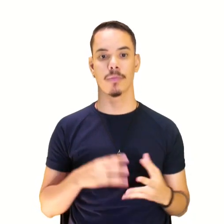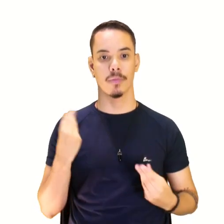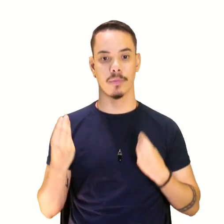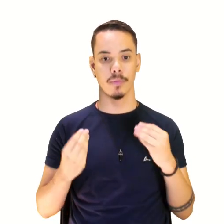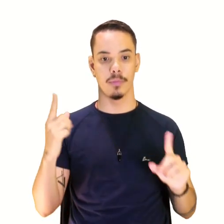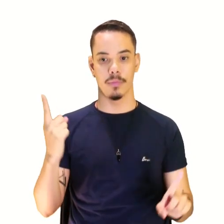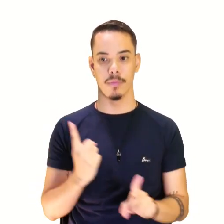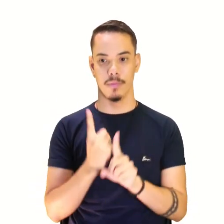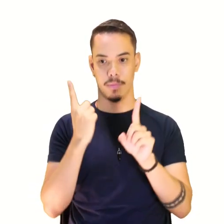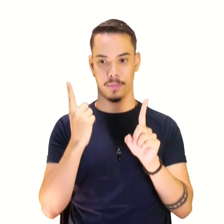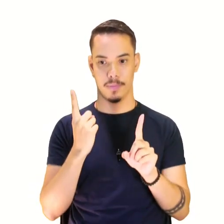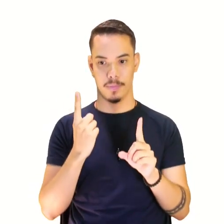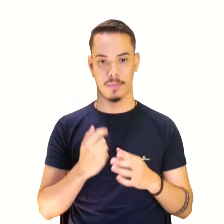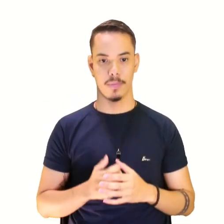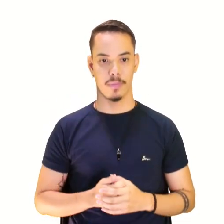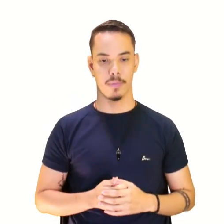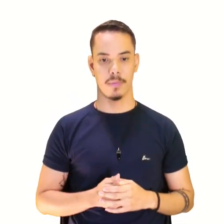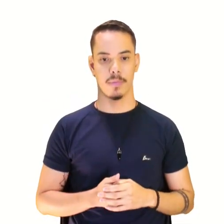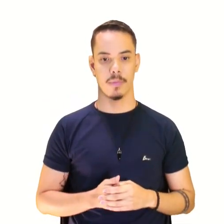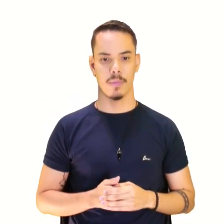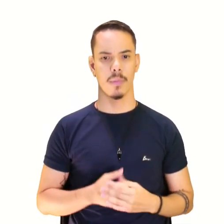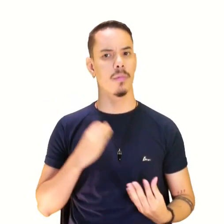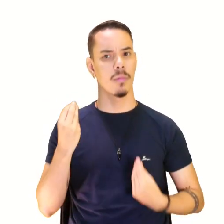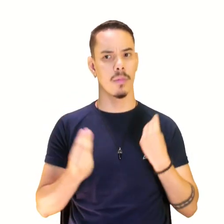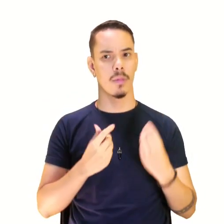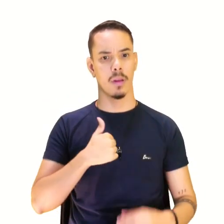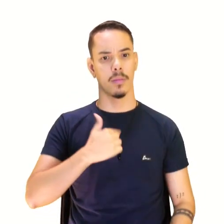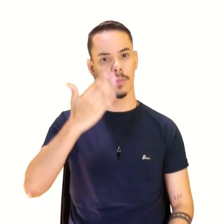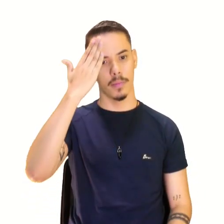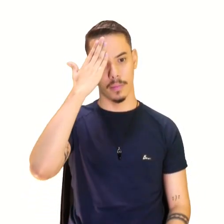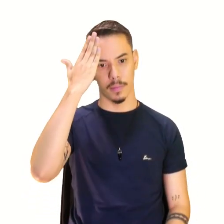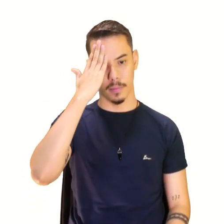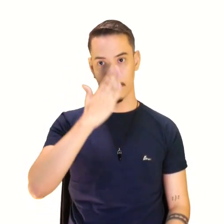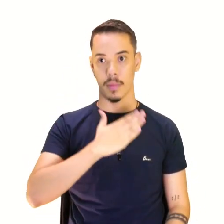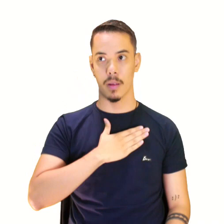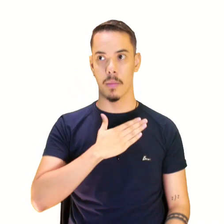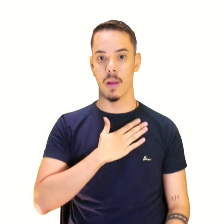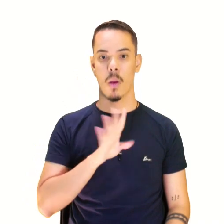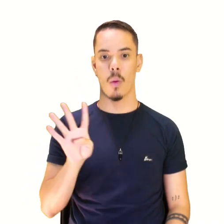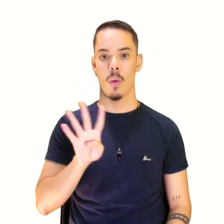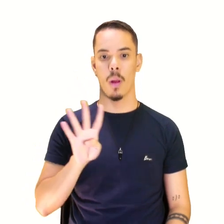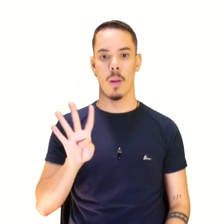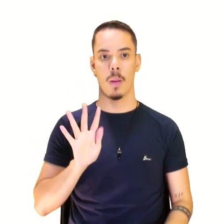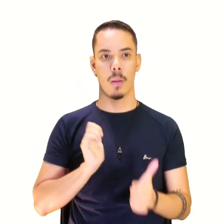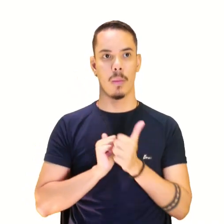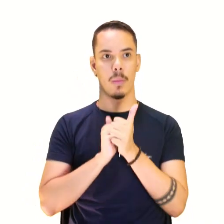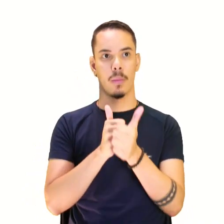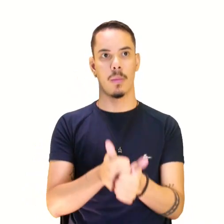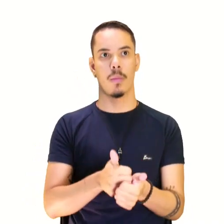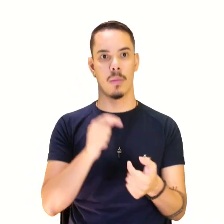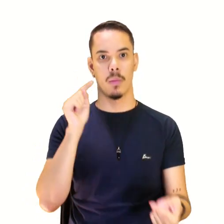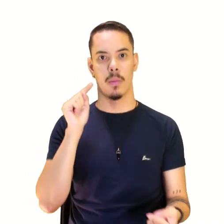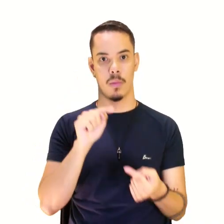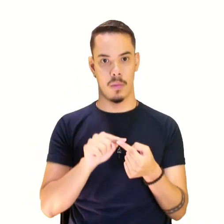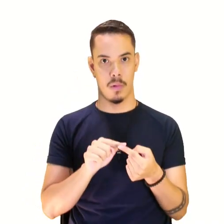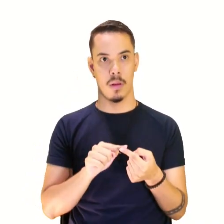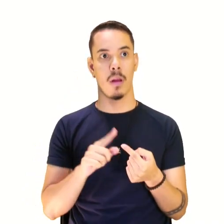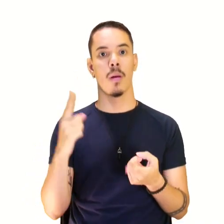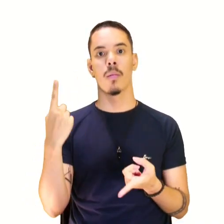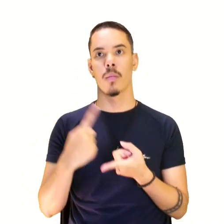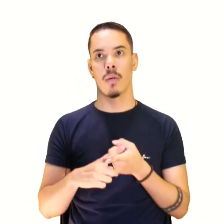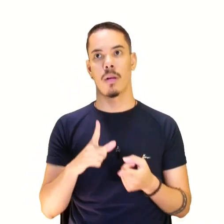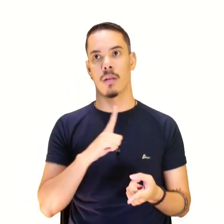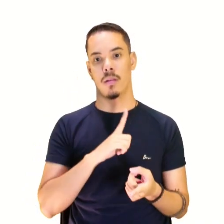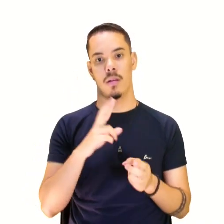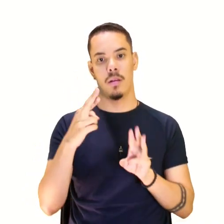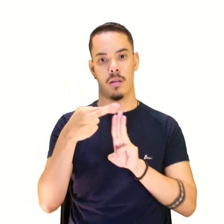esse quarto valor? Como é que eu sei quem vai ser a minha quarta proporcional? E aqui está o porquê de ser